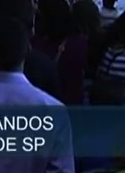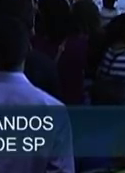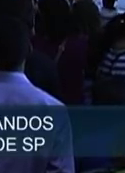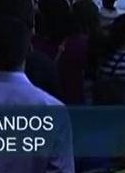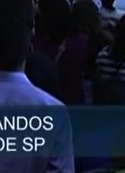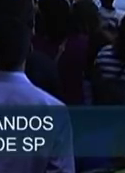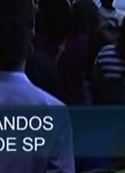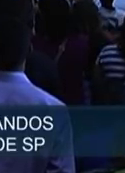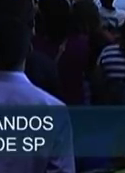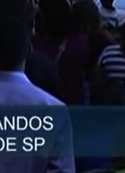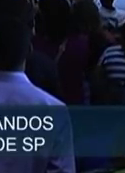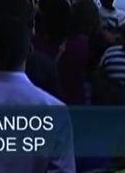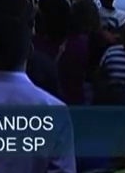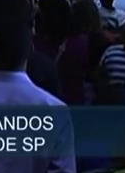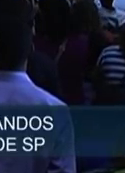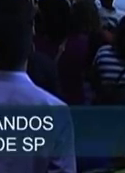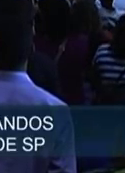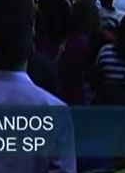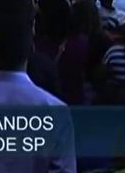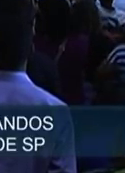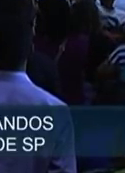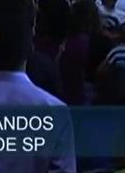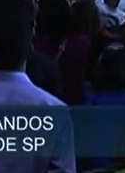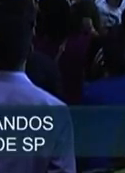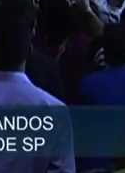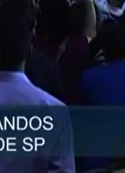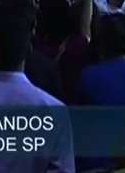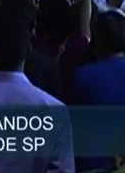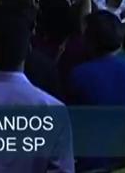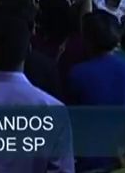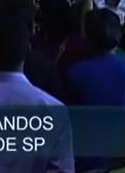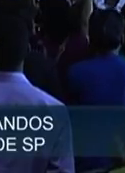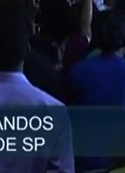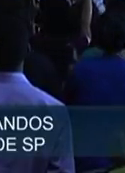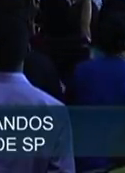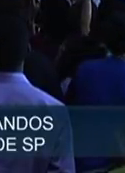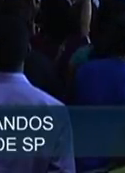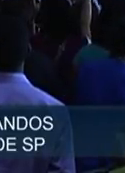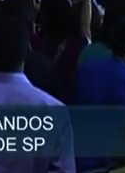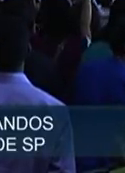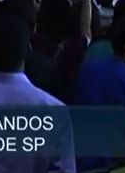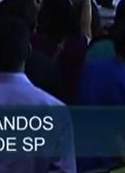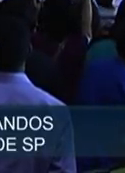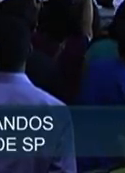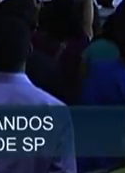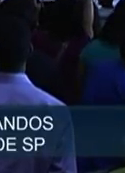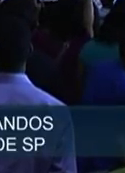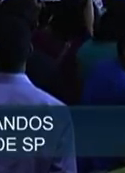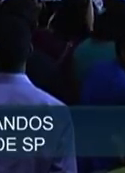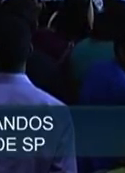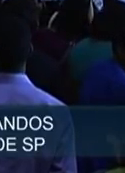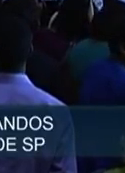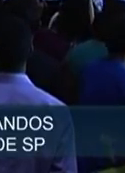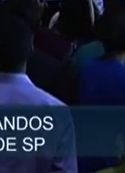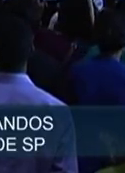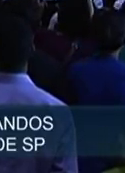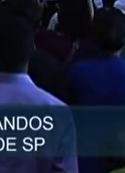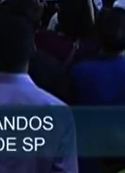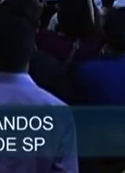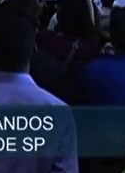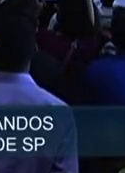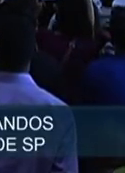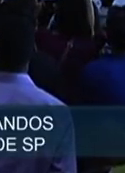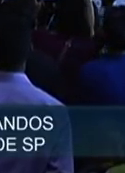somos corações valentes. Com a palavra, a presidenta